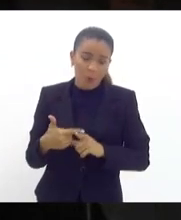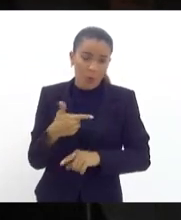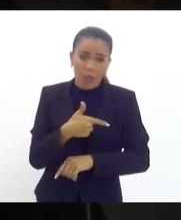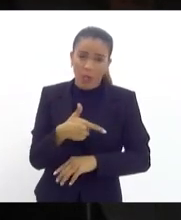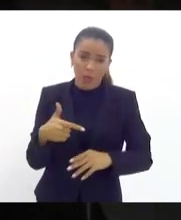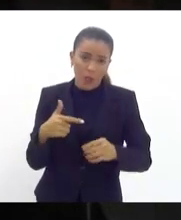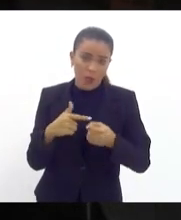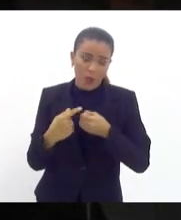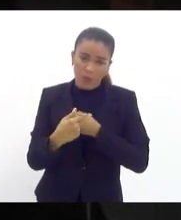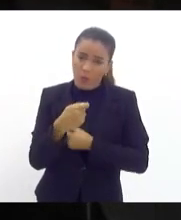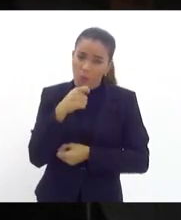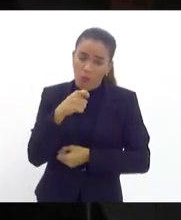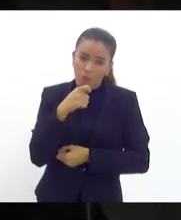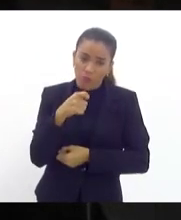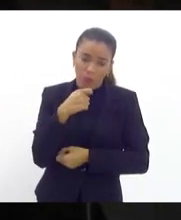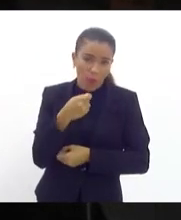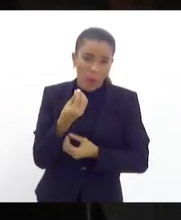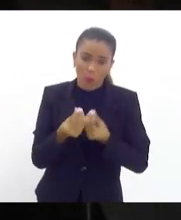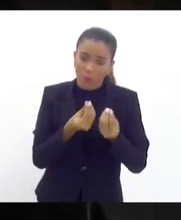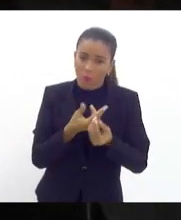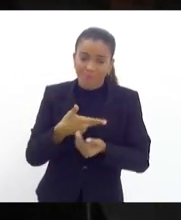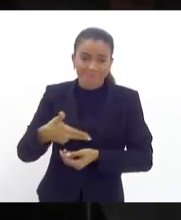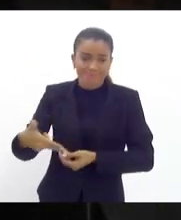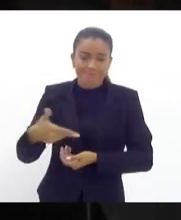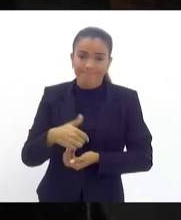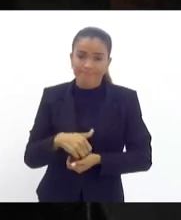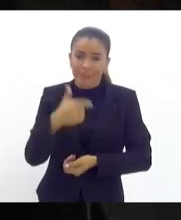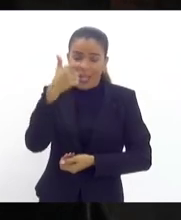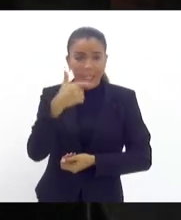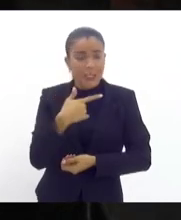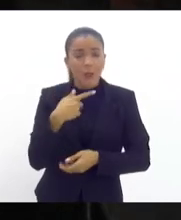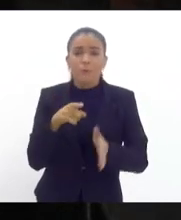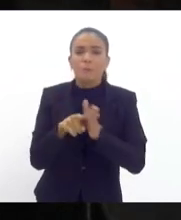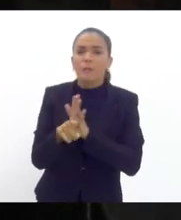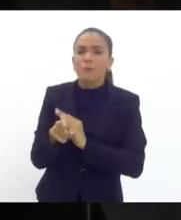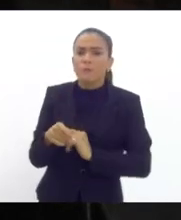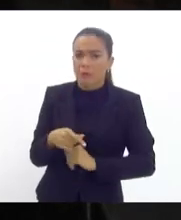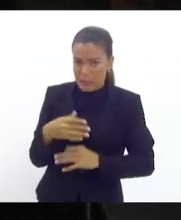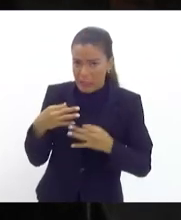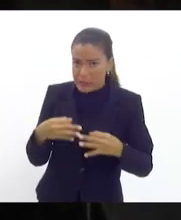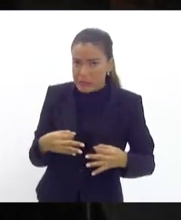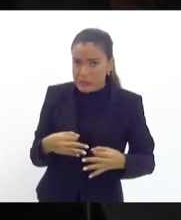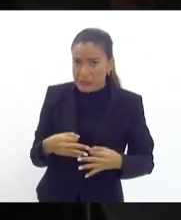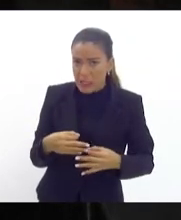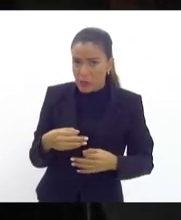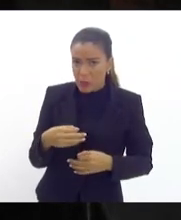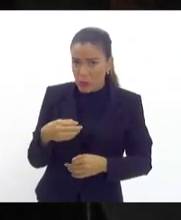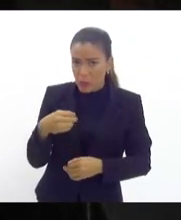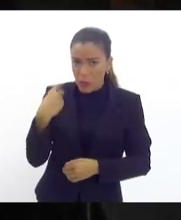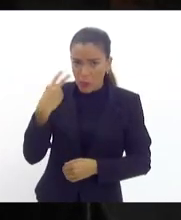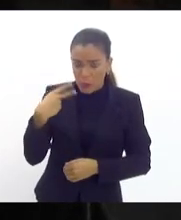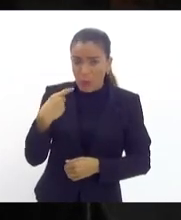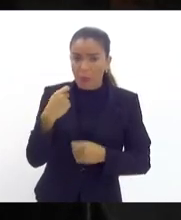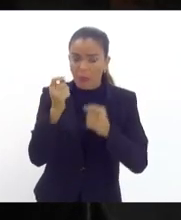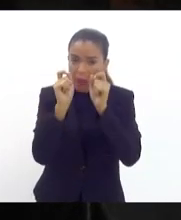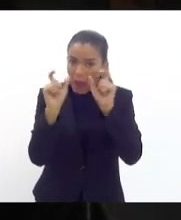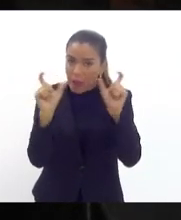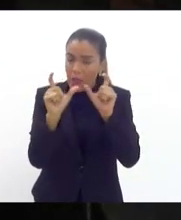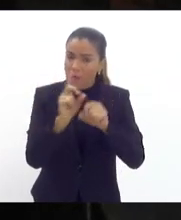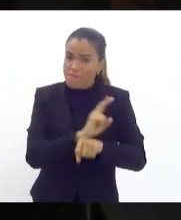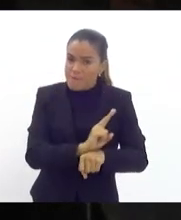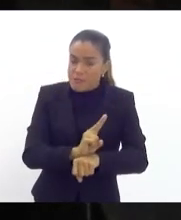mais de ordenamento público E aí eu faço aquela pergunta Tá certo o vereador tem que estar atento tem que